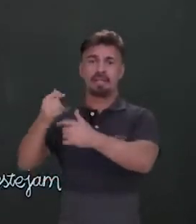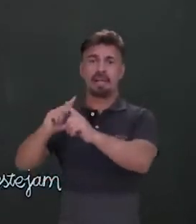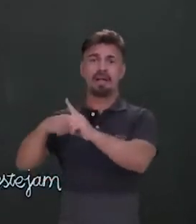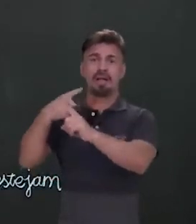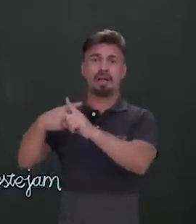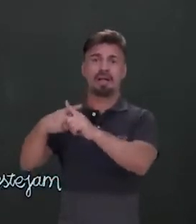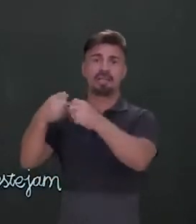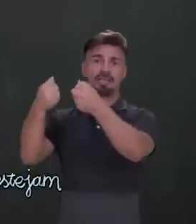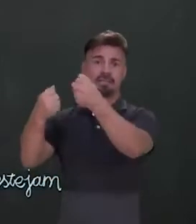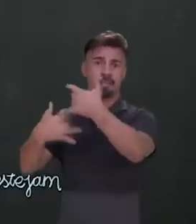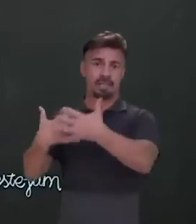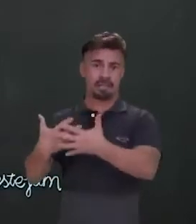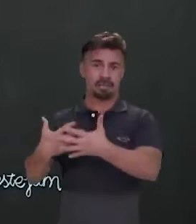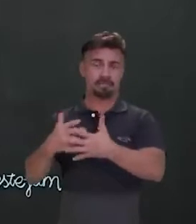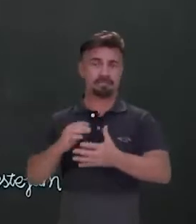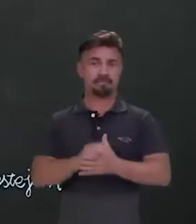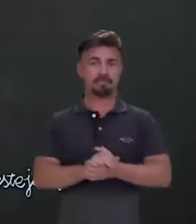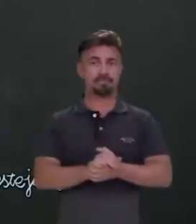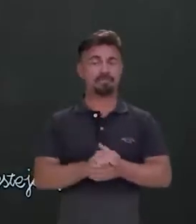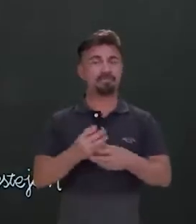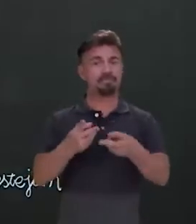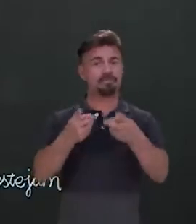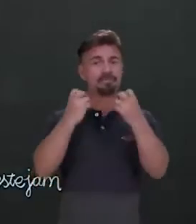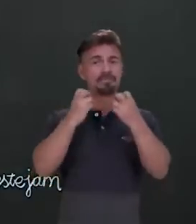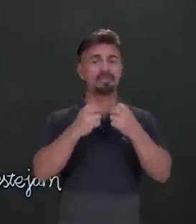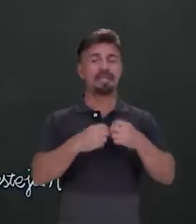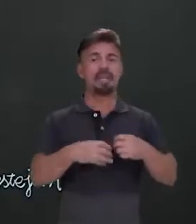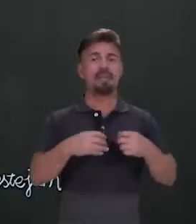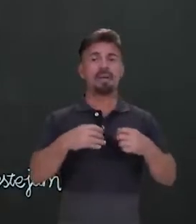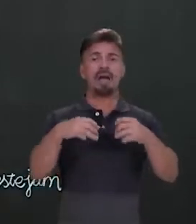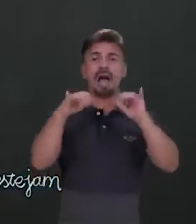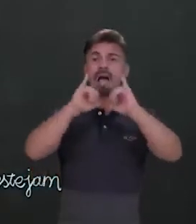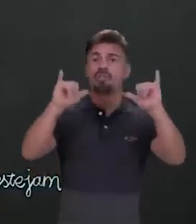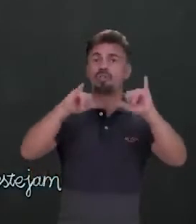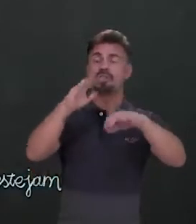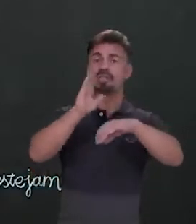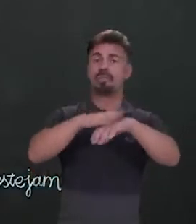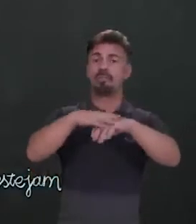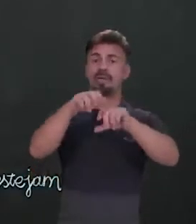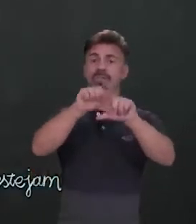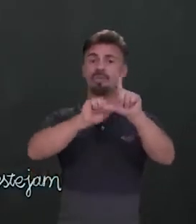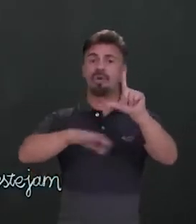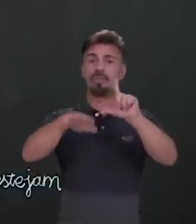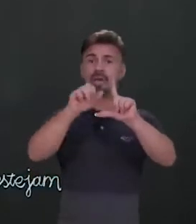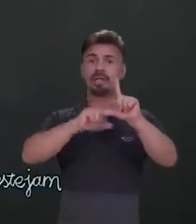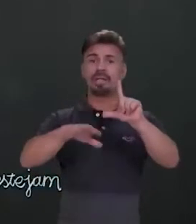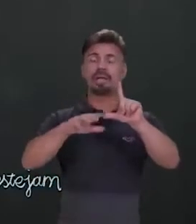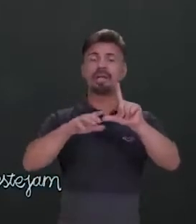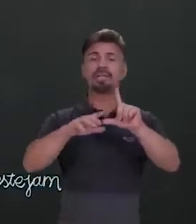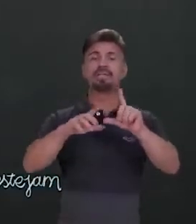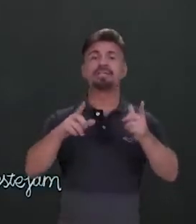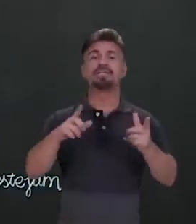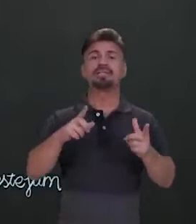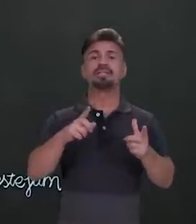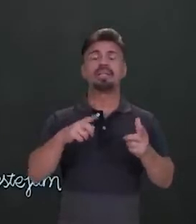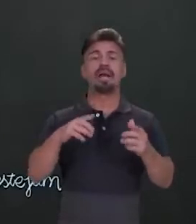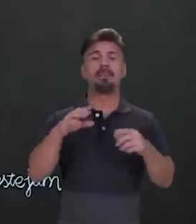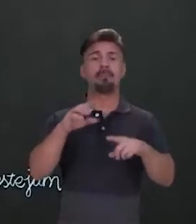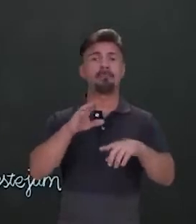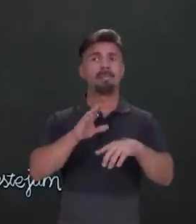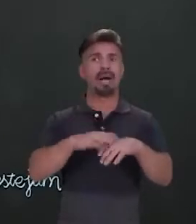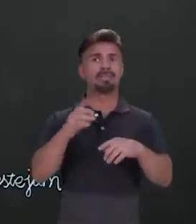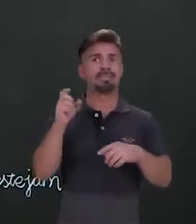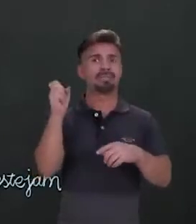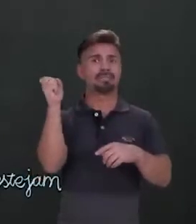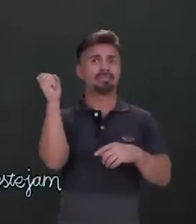uma explicação. Perceba, as notícias que mais são compartilhadas têm títulos polêmicos ou